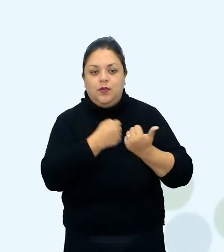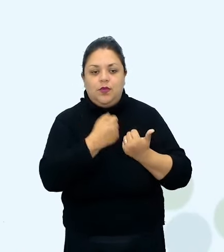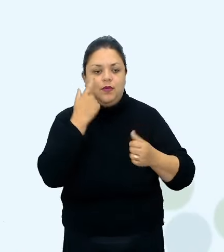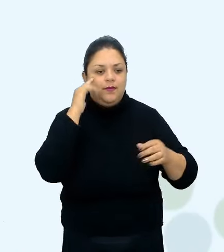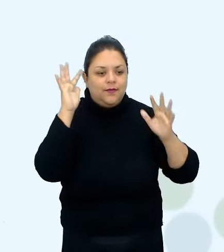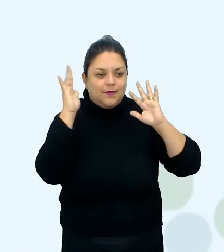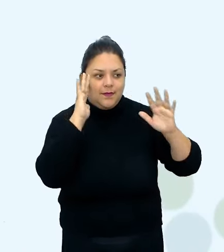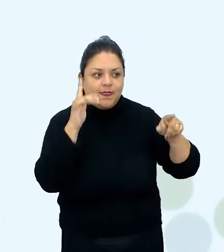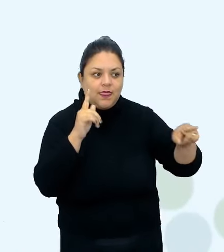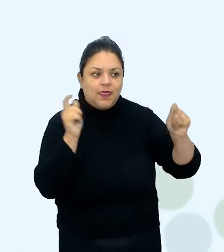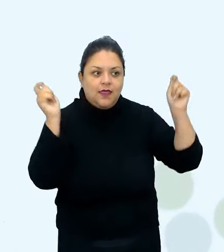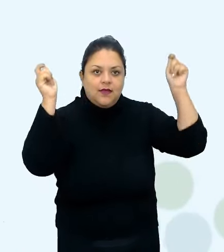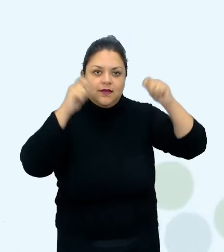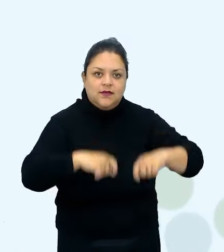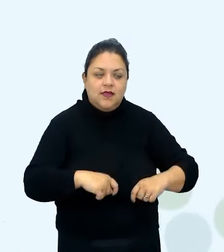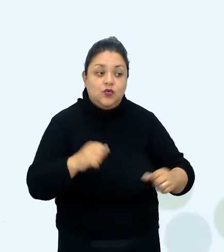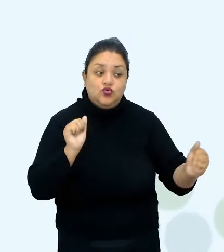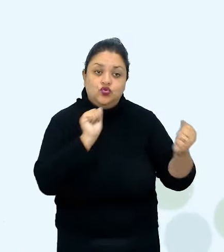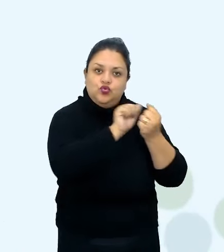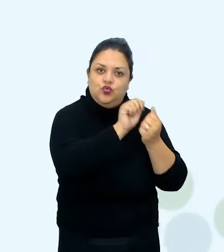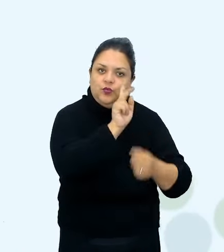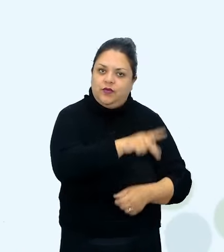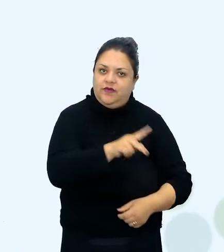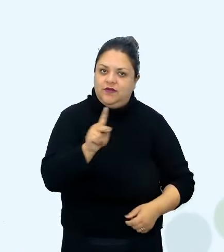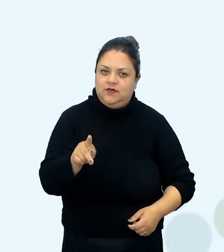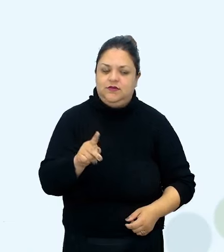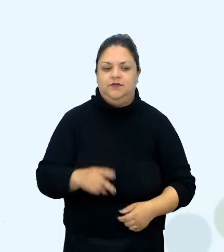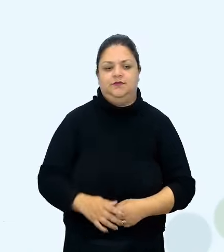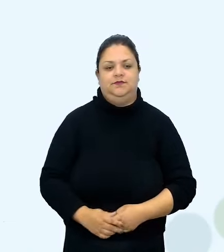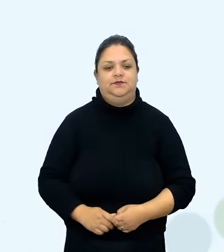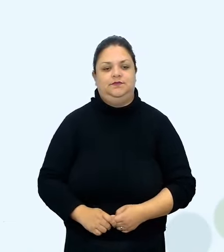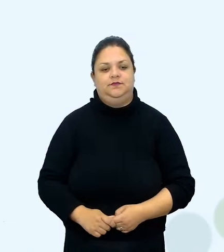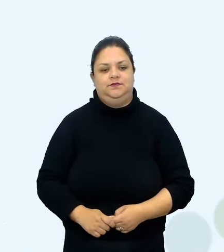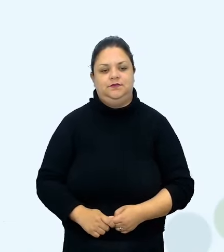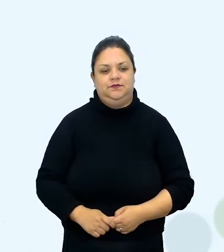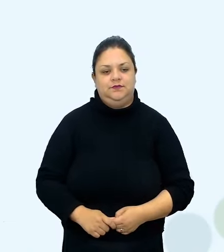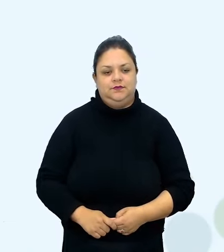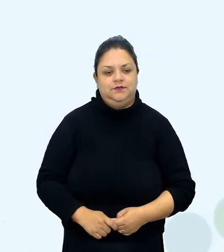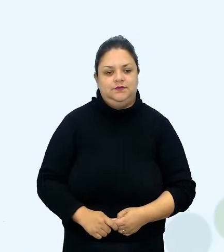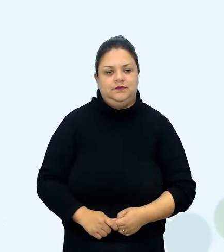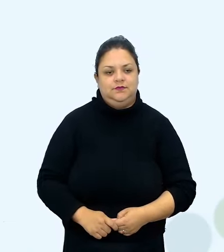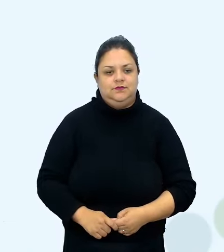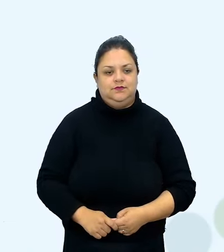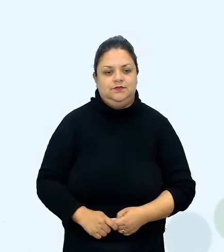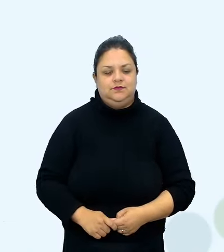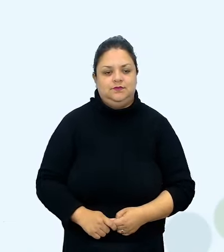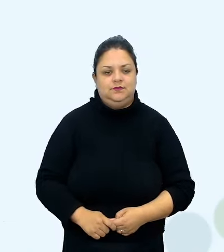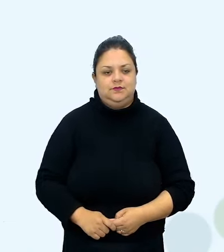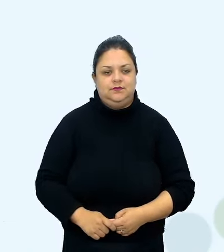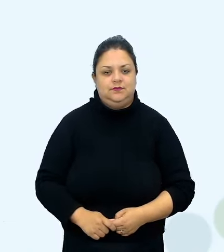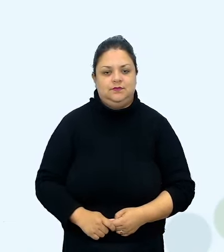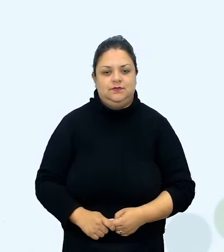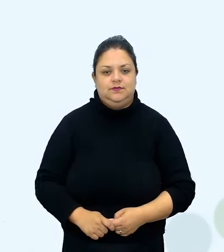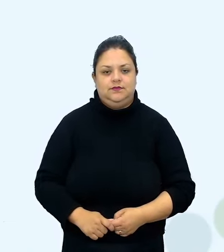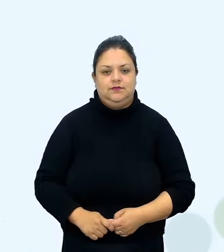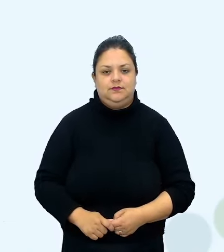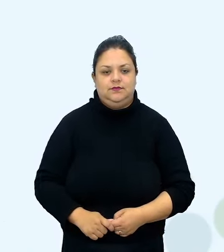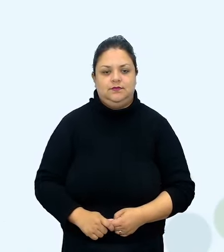tem junto ao professor, tá? Próximo. Acho que pode